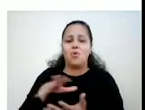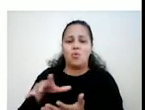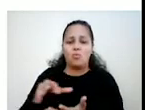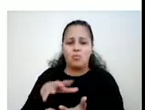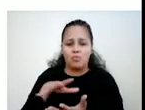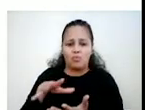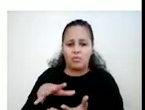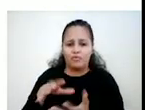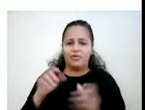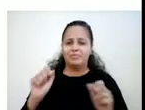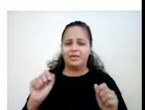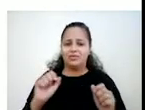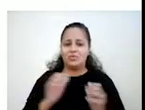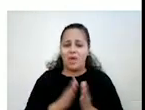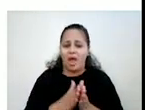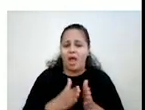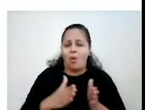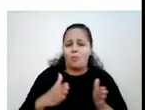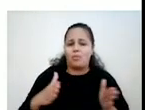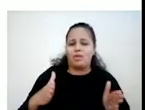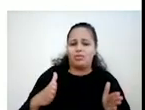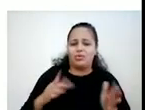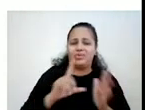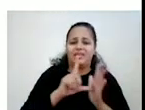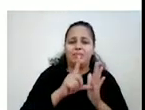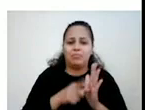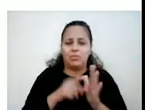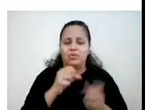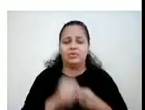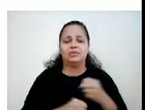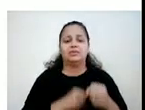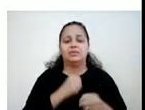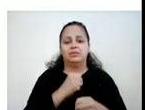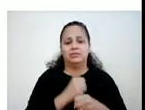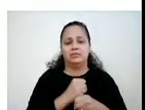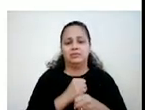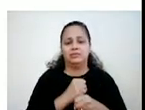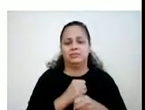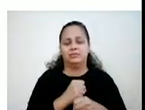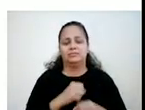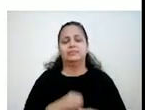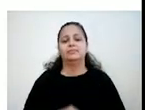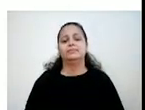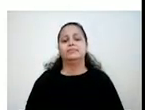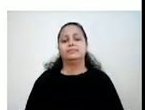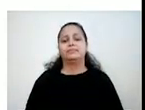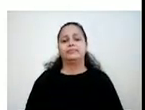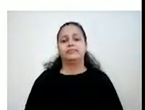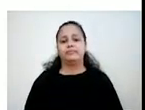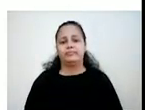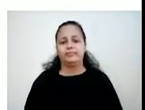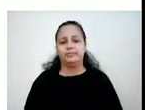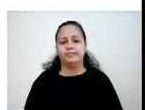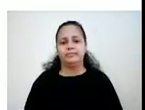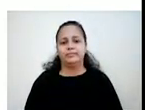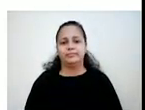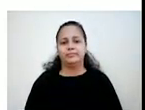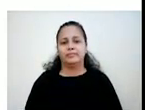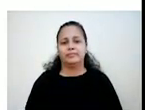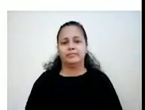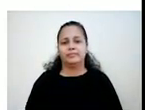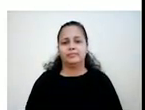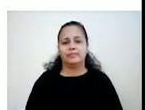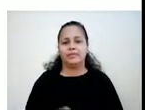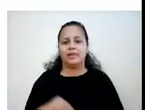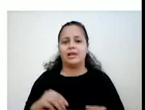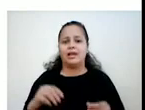se intensificou depois desse ano, né? Então ficou muito mais pesada a repressão. A Revolução